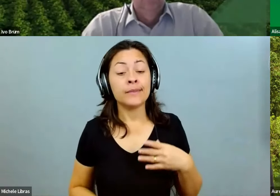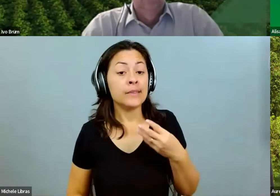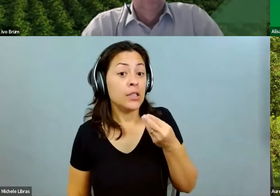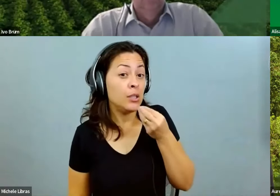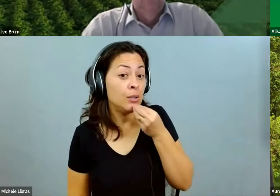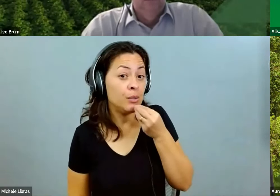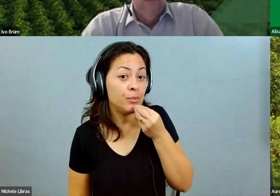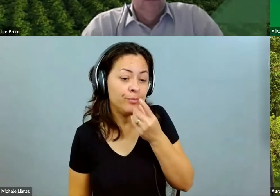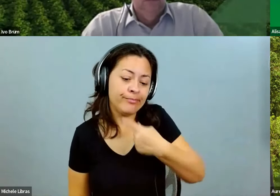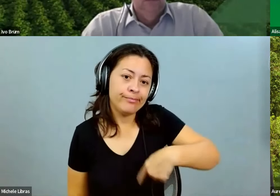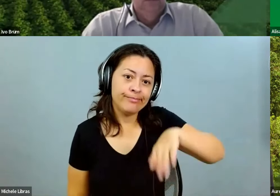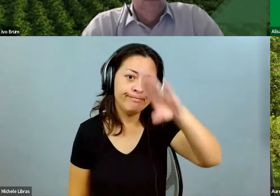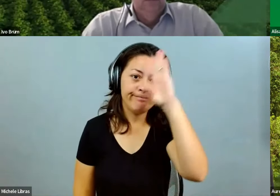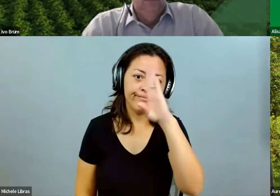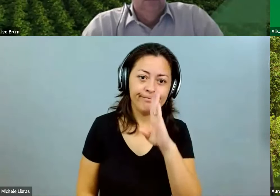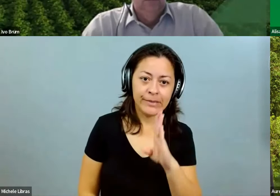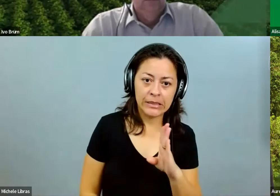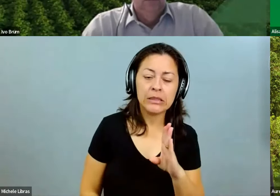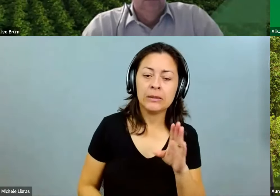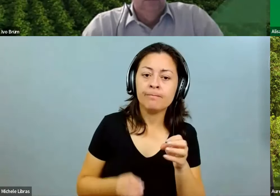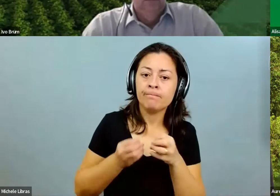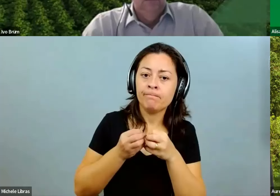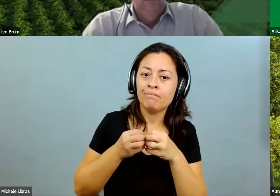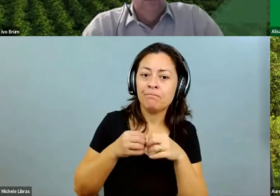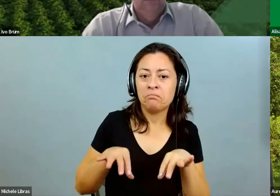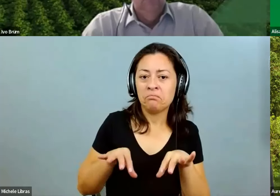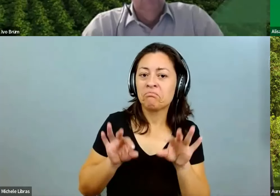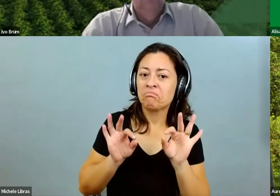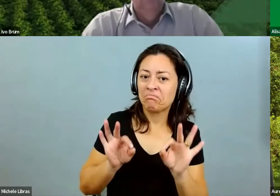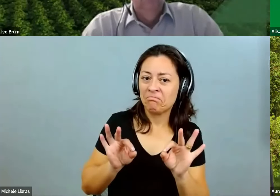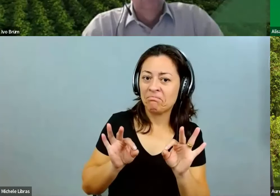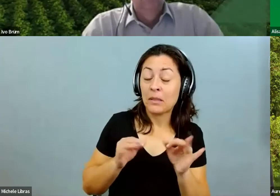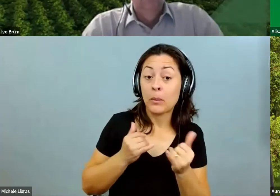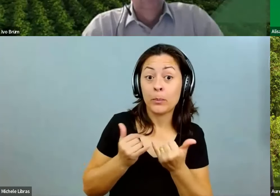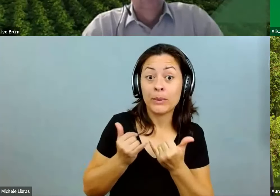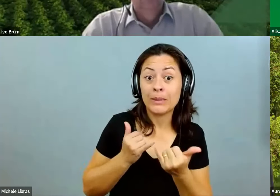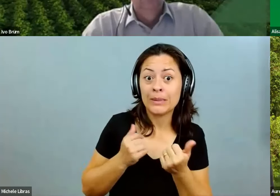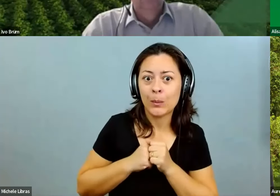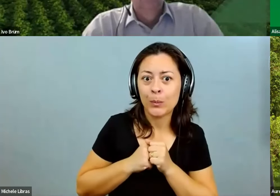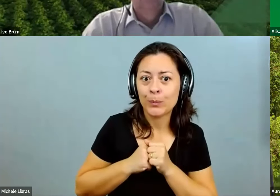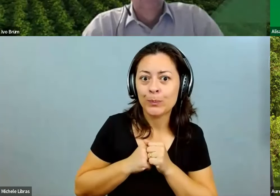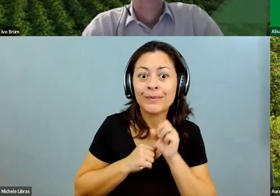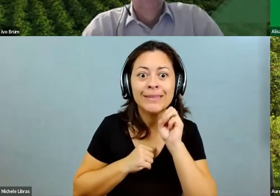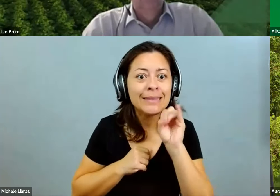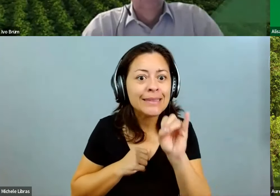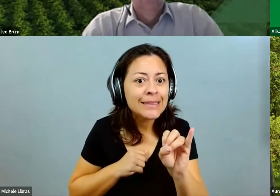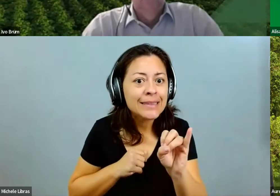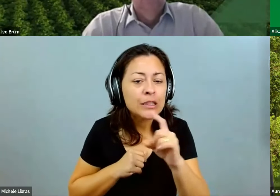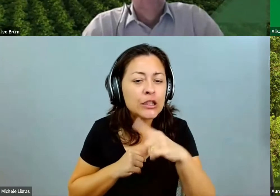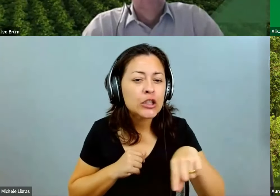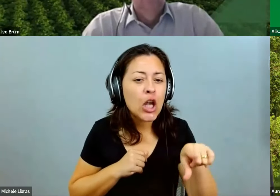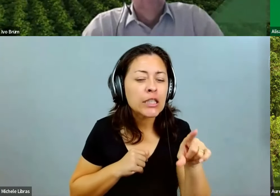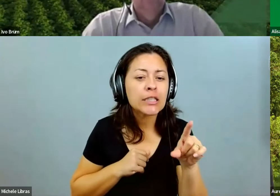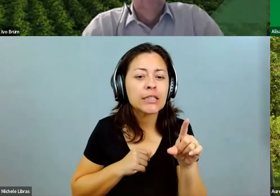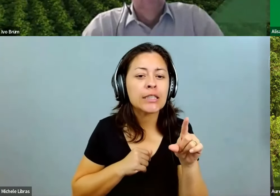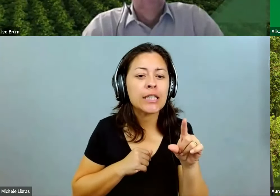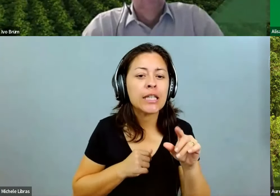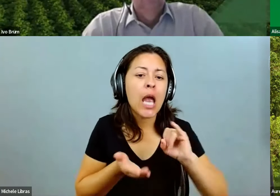Agro brasileiro a Argentina por exemplo zerar as os impostos de exportação